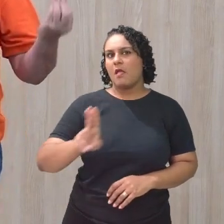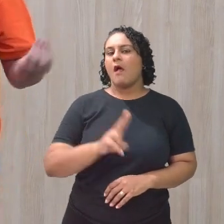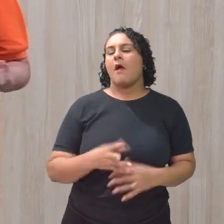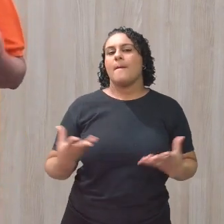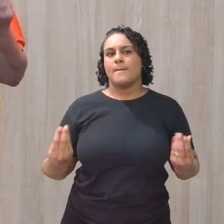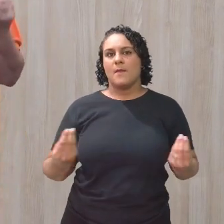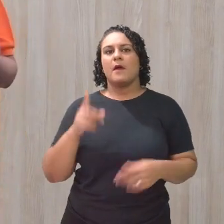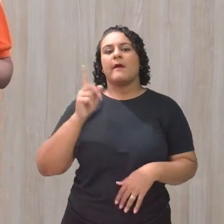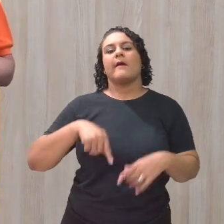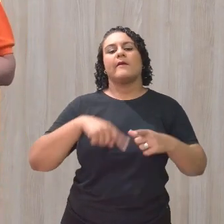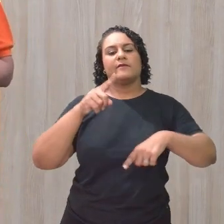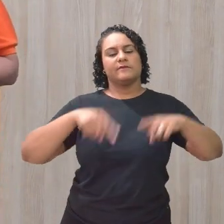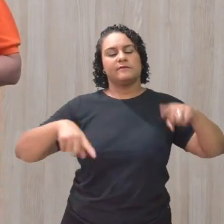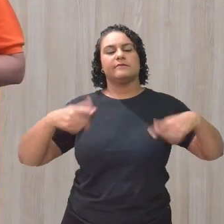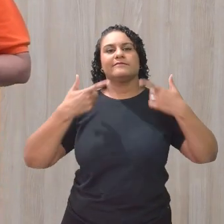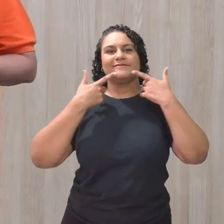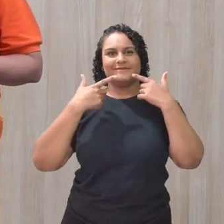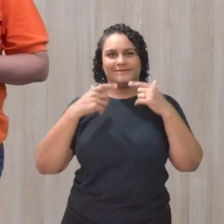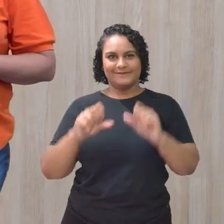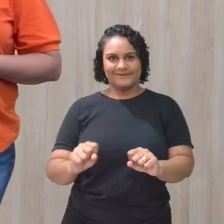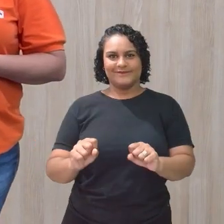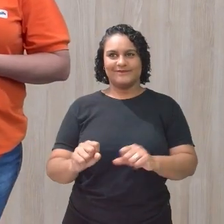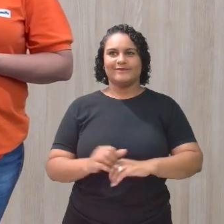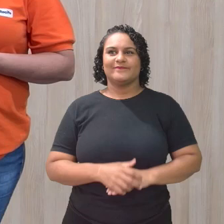uma variação linguística aqui, não é?